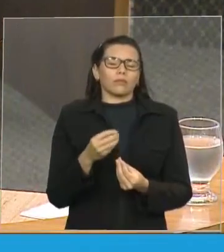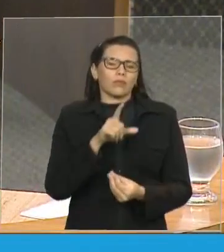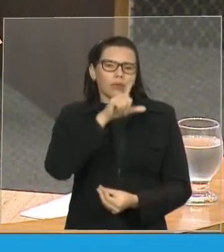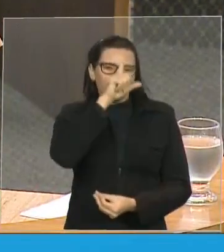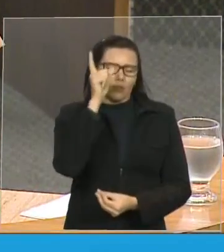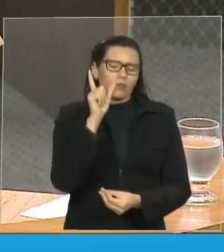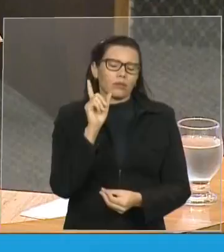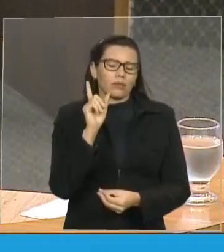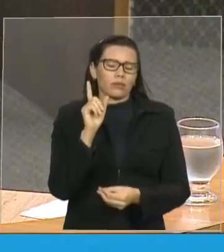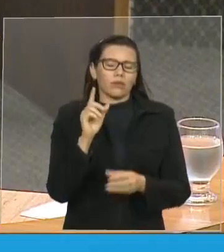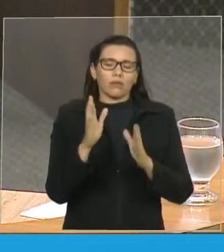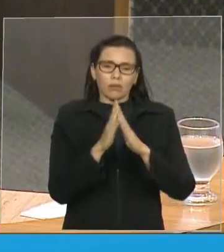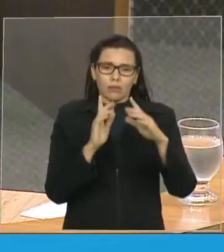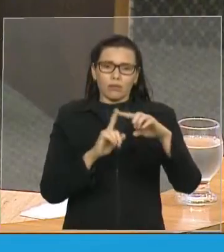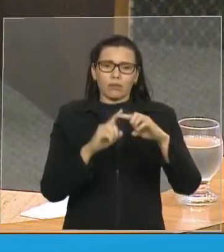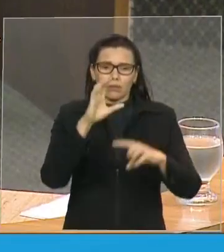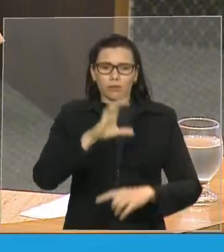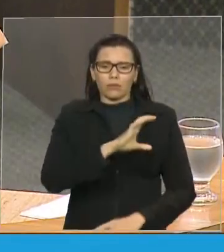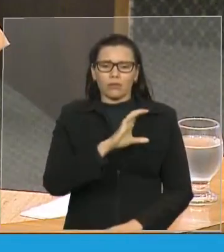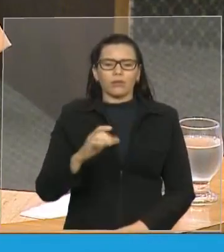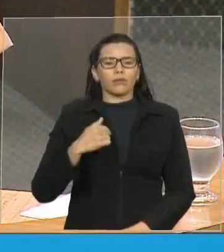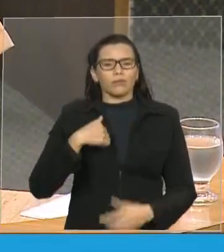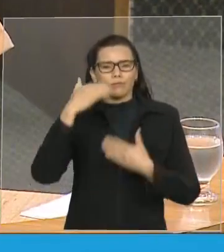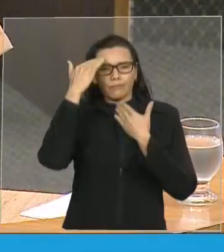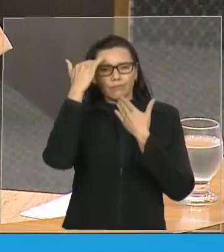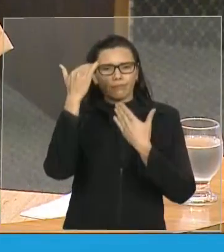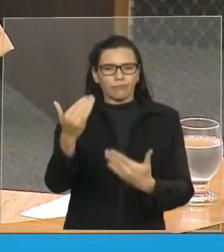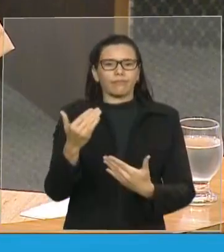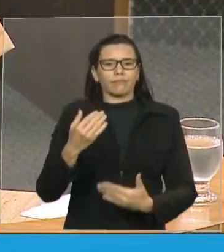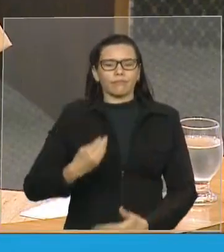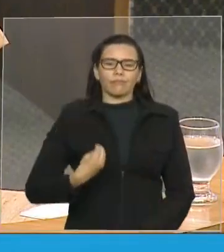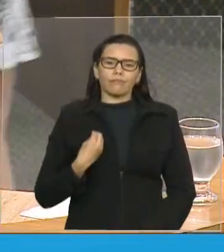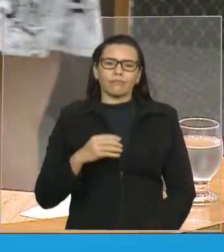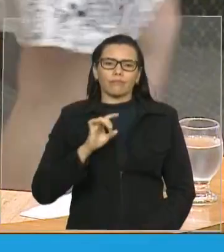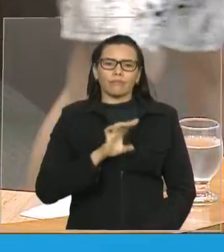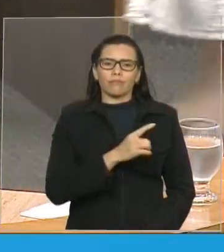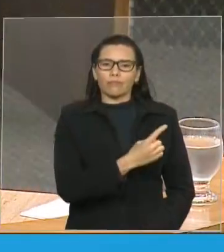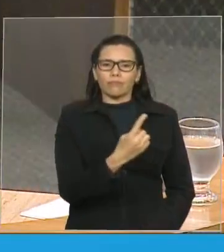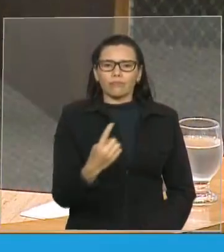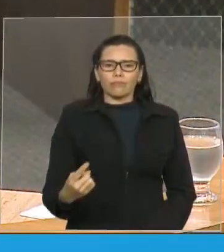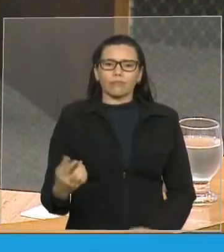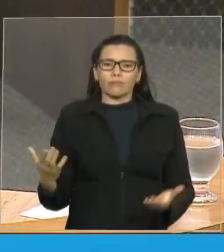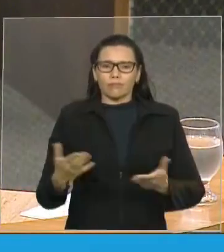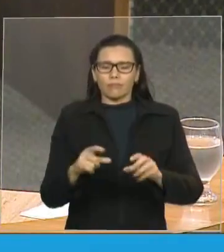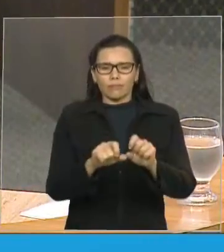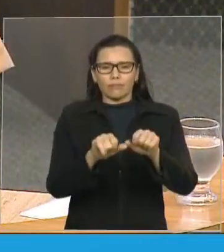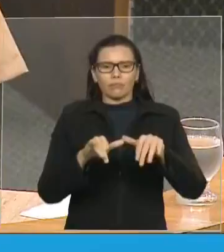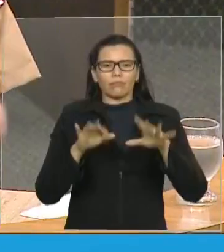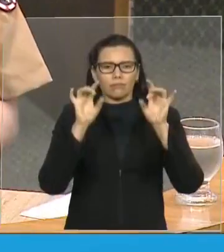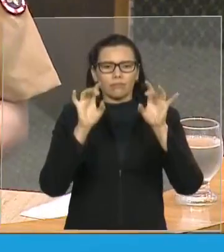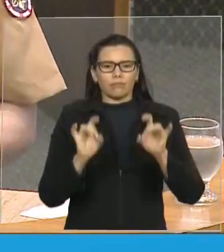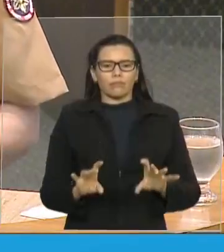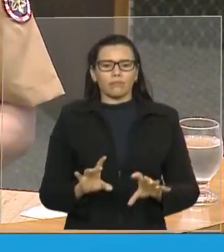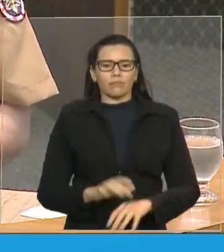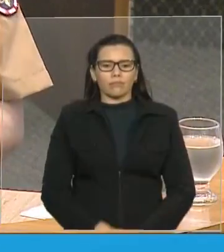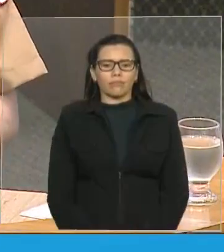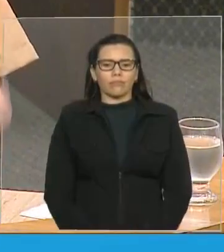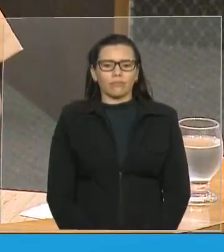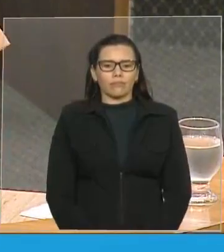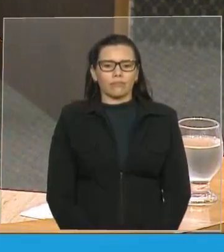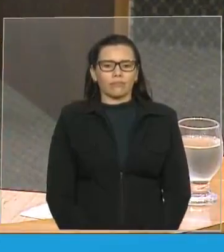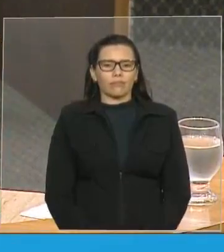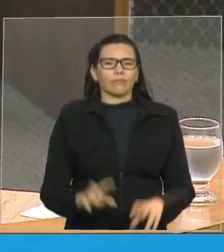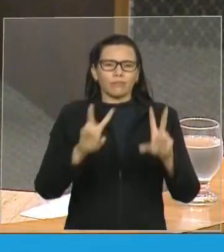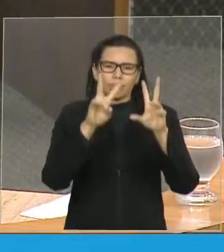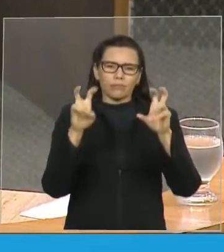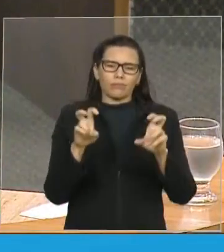bom dia e agradecendo pela presença de todos aqui nesta sessão especial. Falar da campanha da